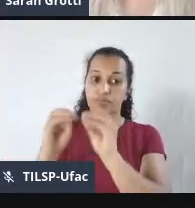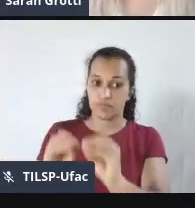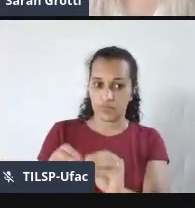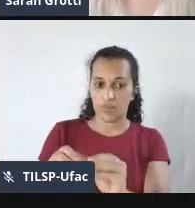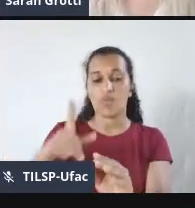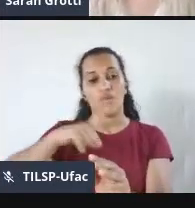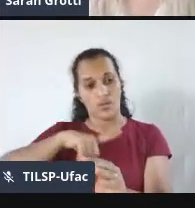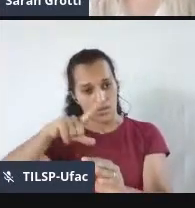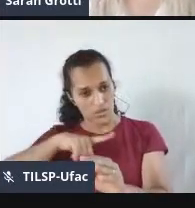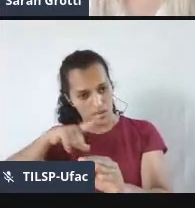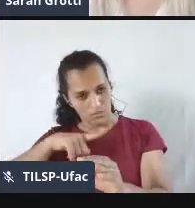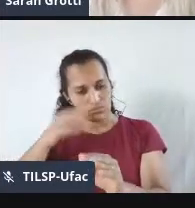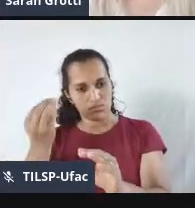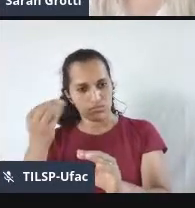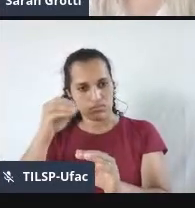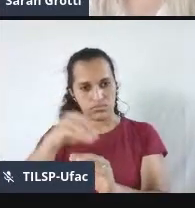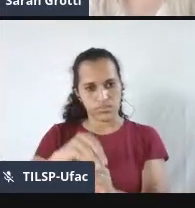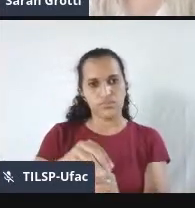biológico.